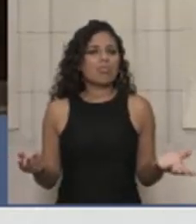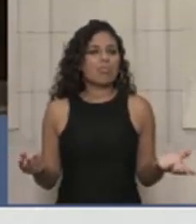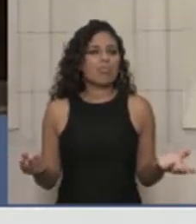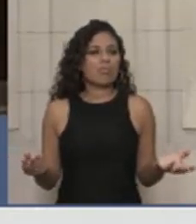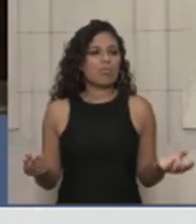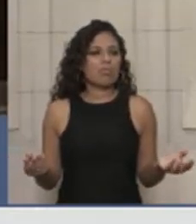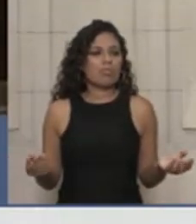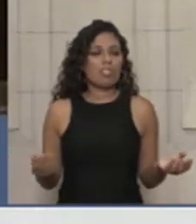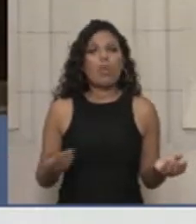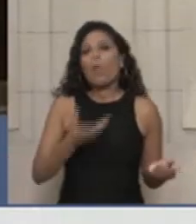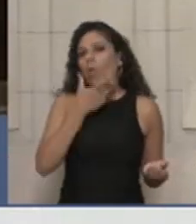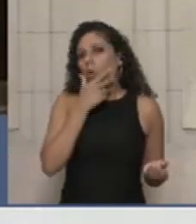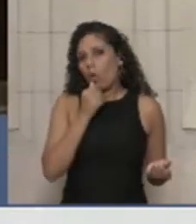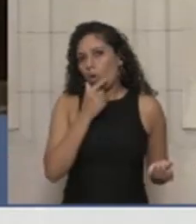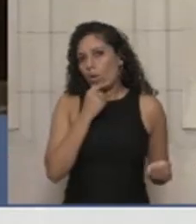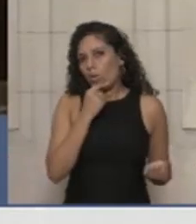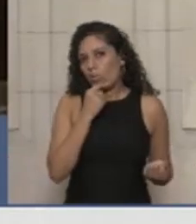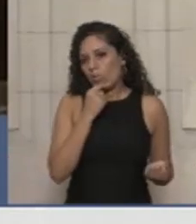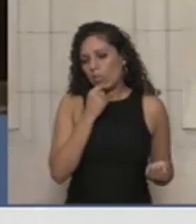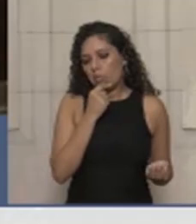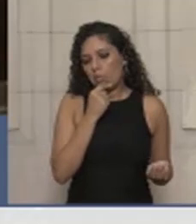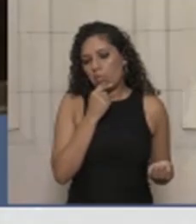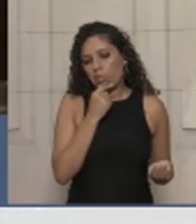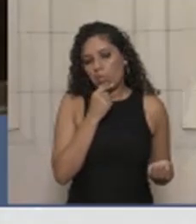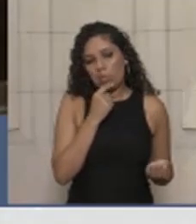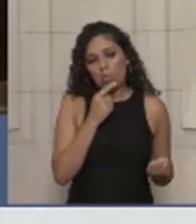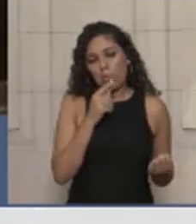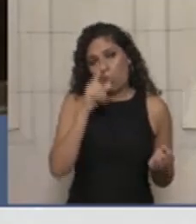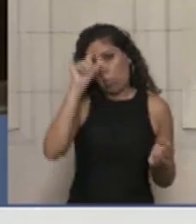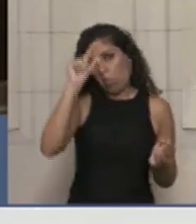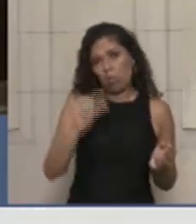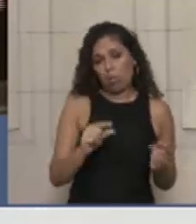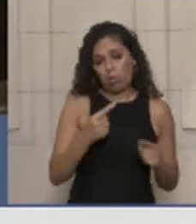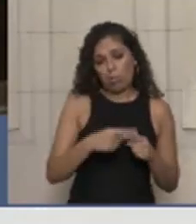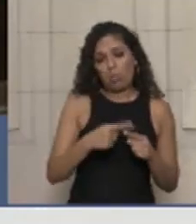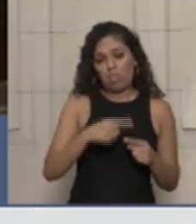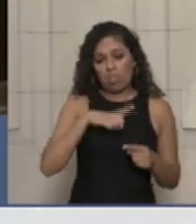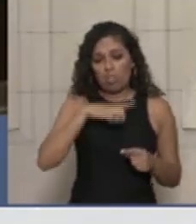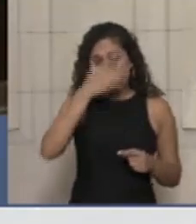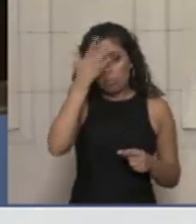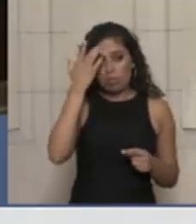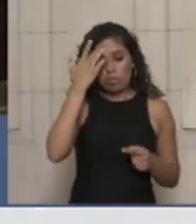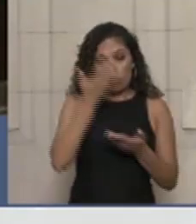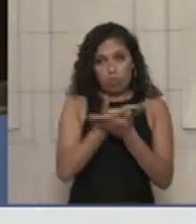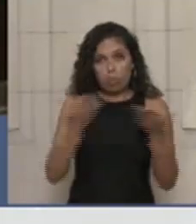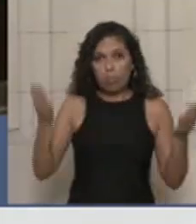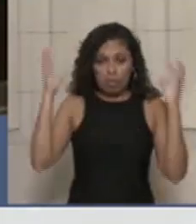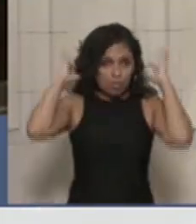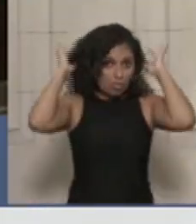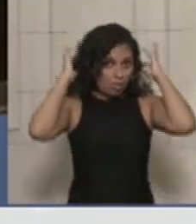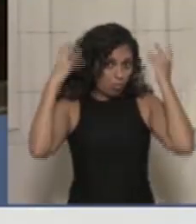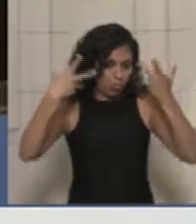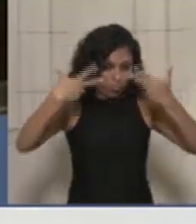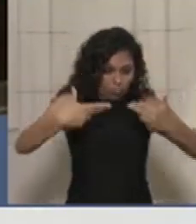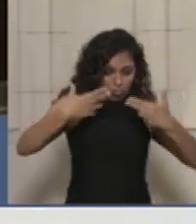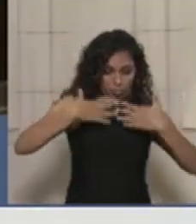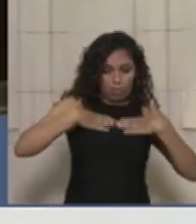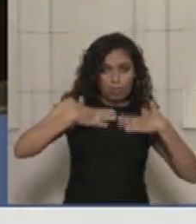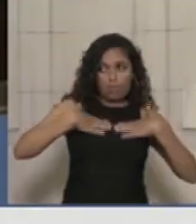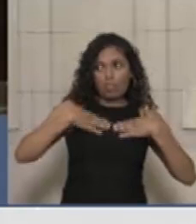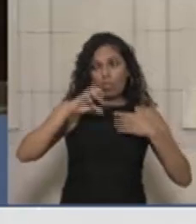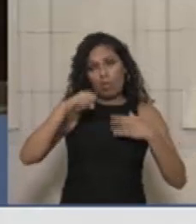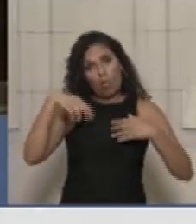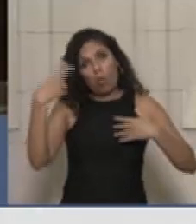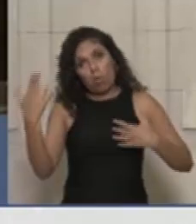isso para os homens, muito menos, porque tem aqueles que perdem o cabelo, como eu, ou